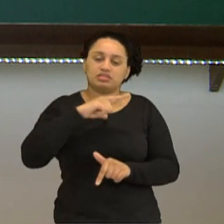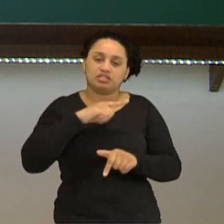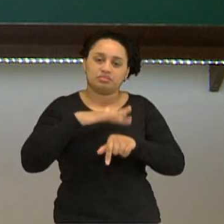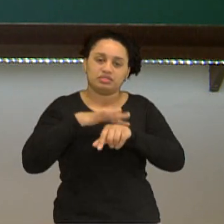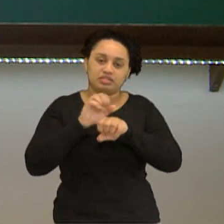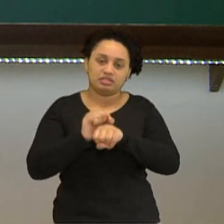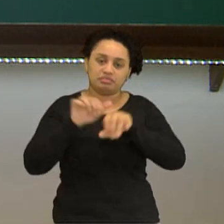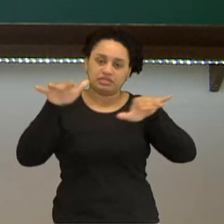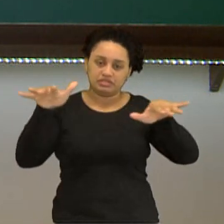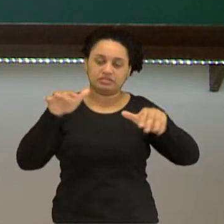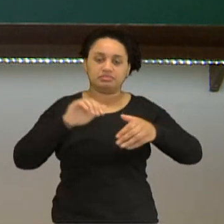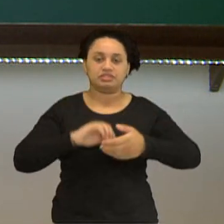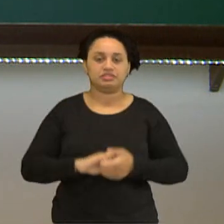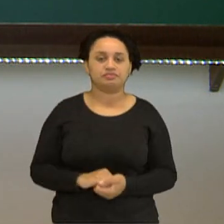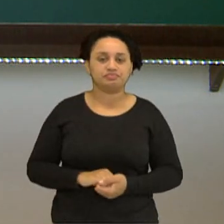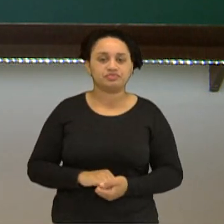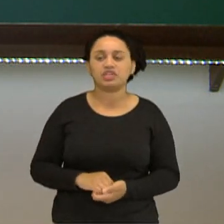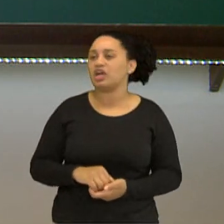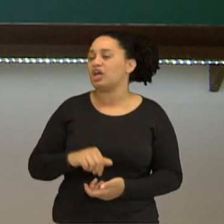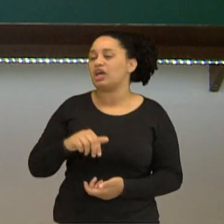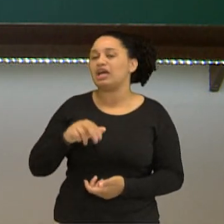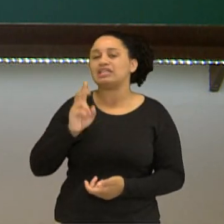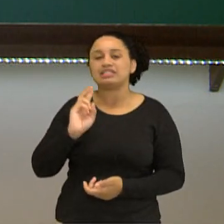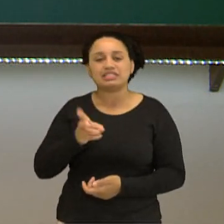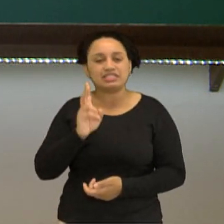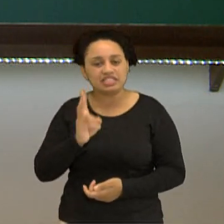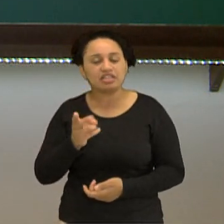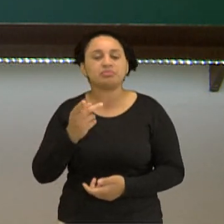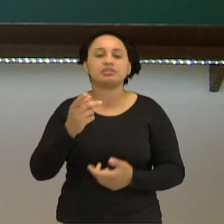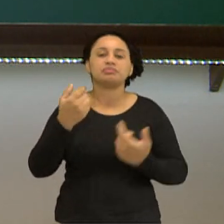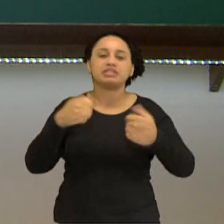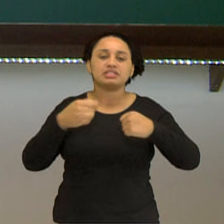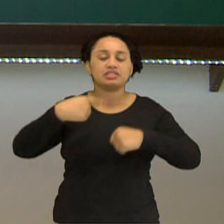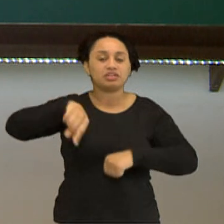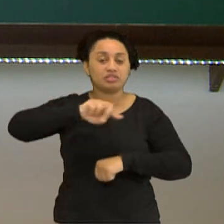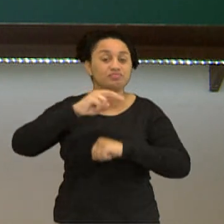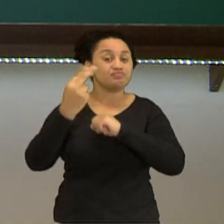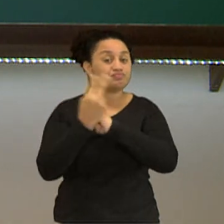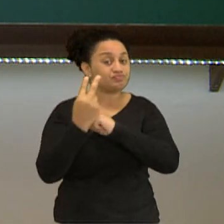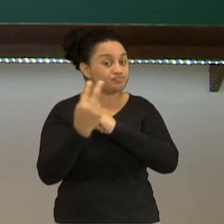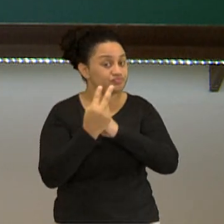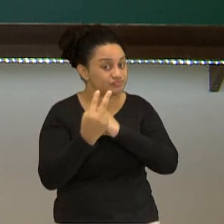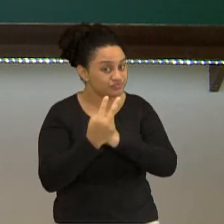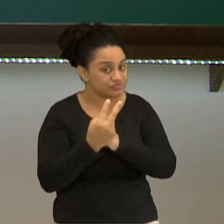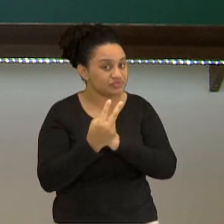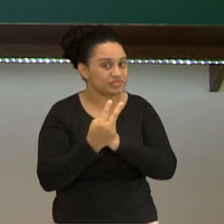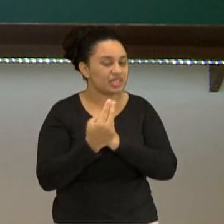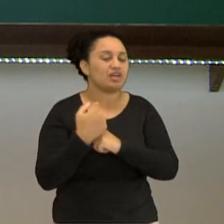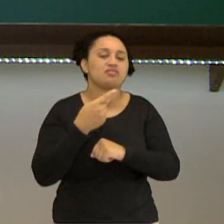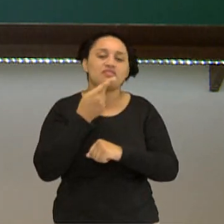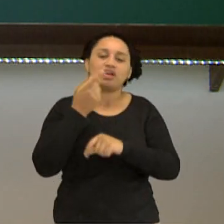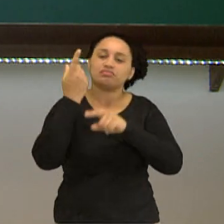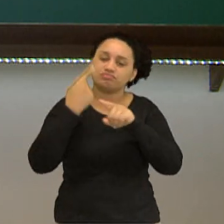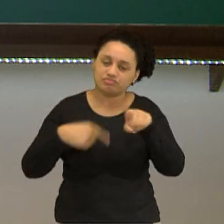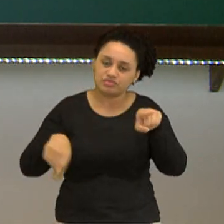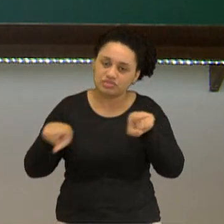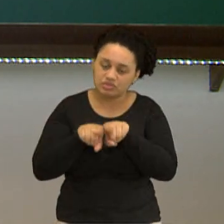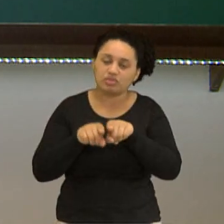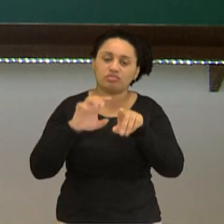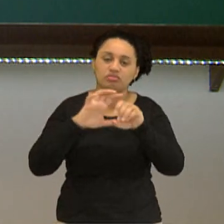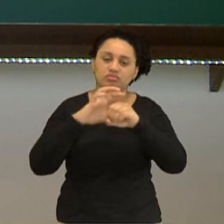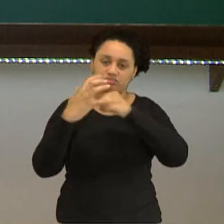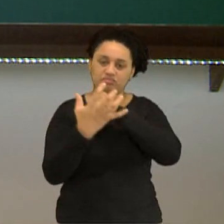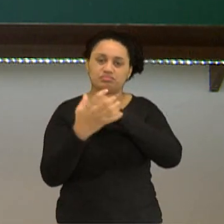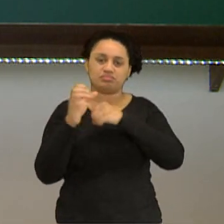pandemia. Nunca é demais nós nos cuidarmos, tá bom? Repito, o